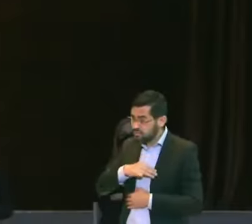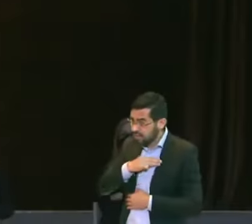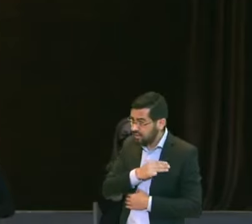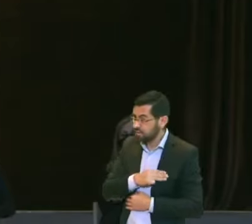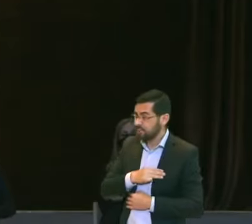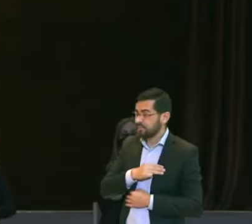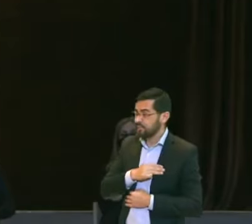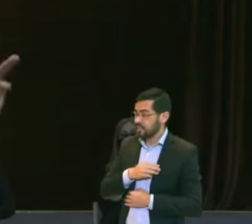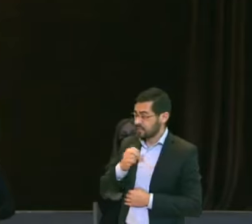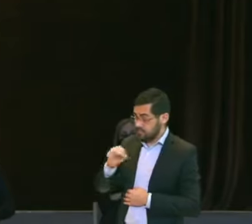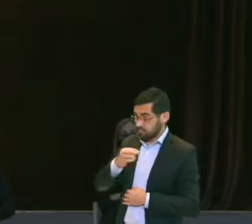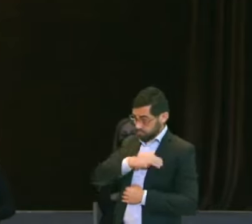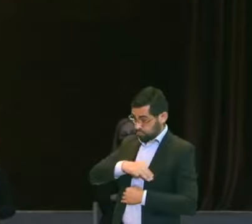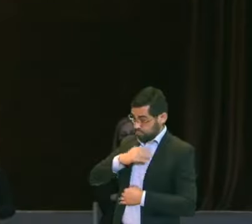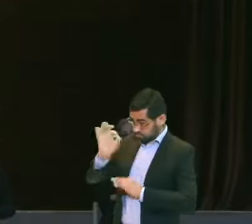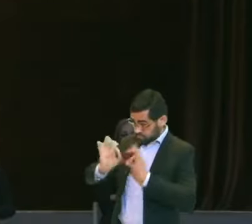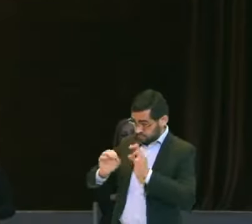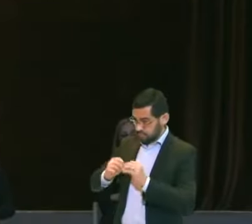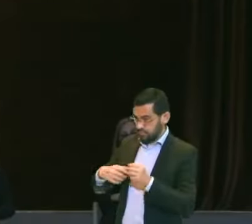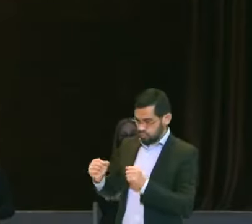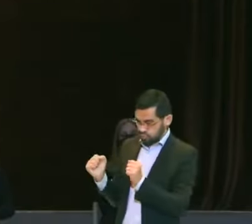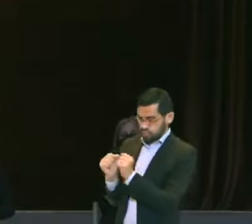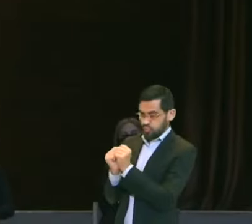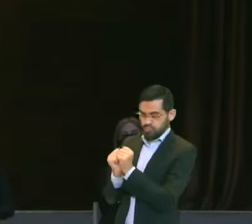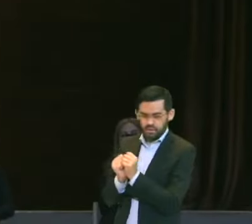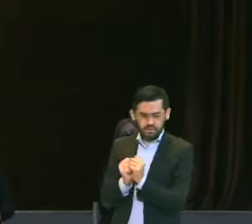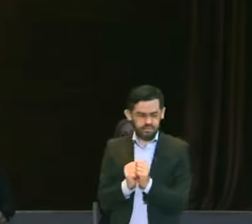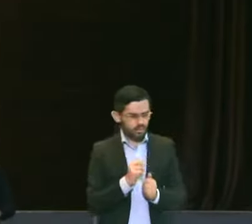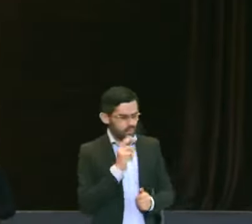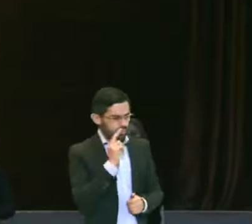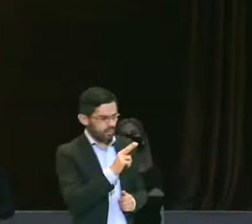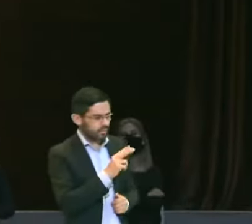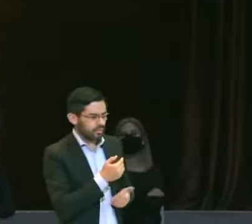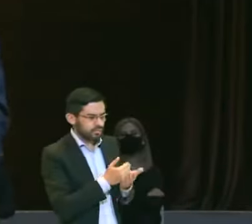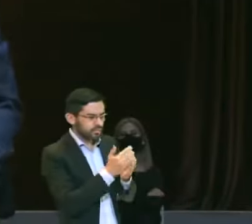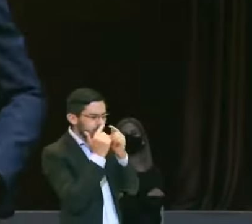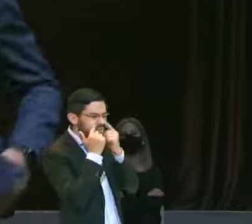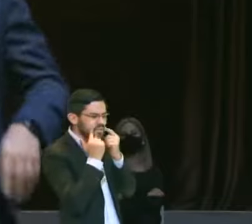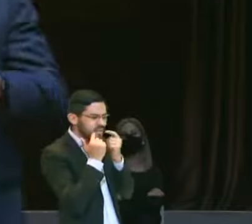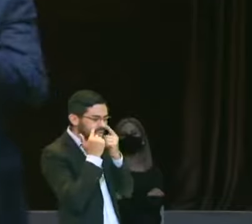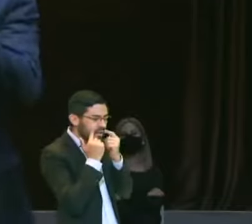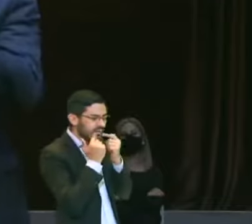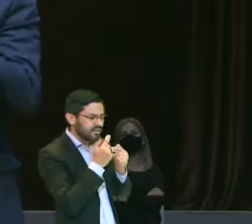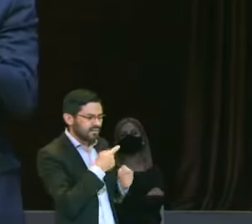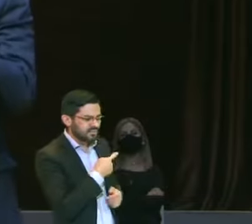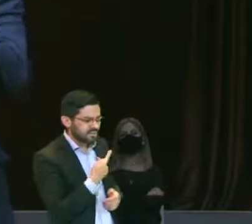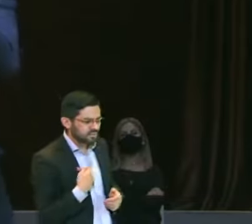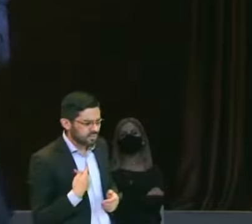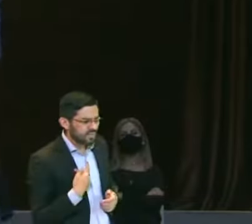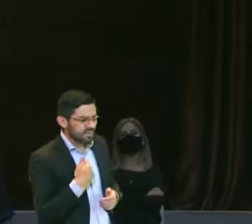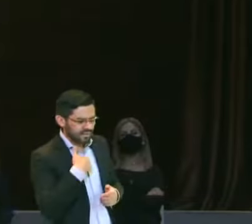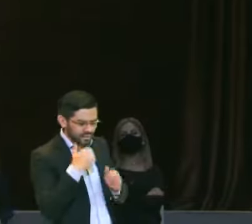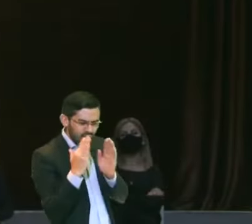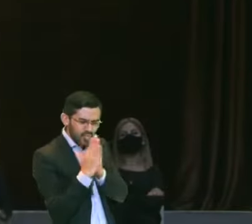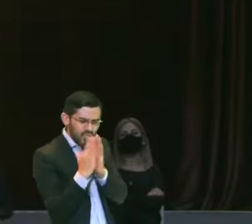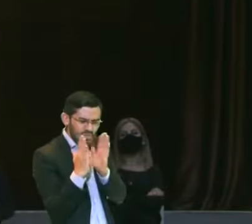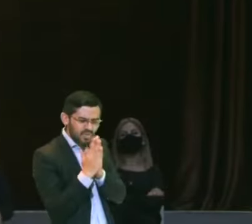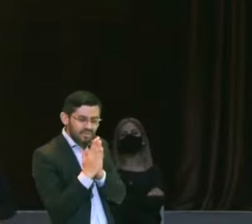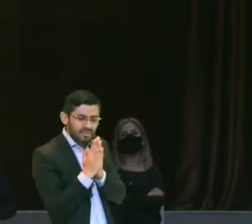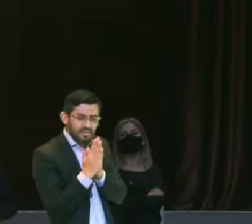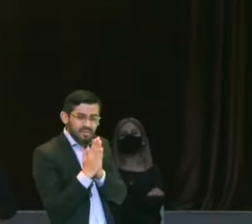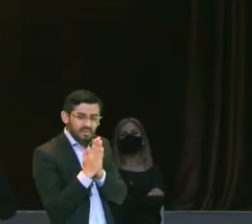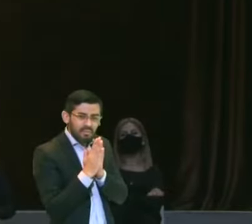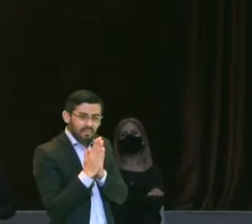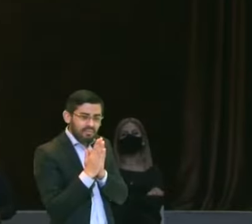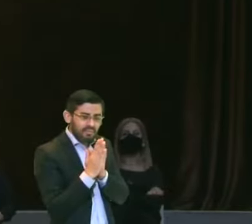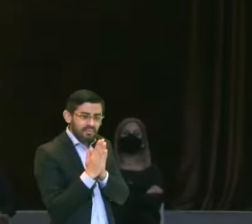projeto missionário a gente está junto. E aí ele olhou para mim, começou a chorar, falou, pastor, eu estava orando para Deus mandar alguém com